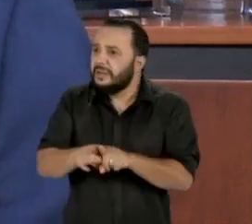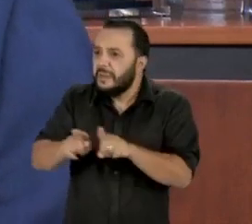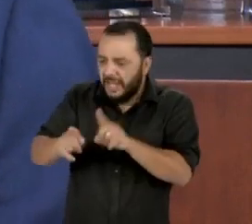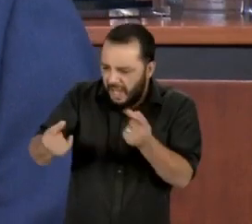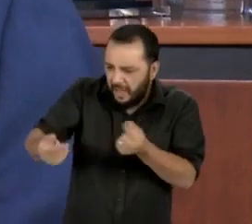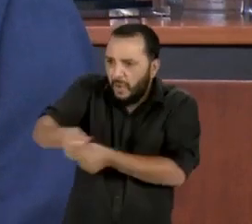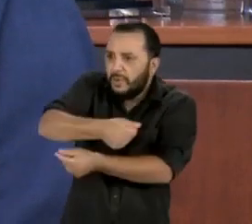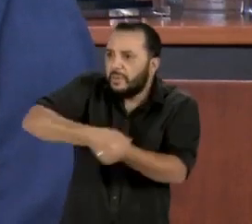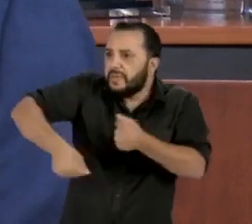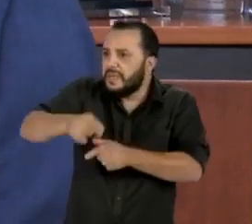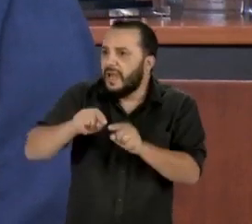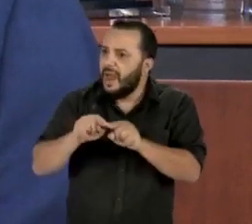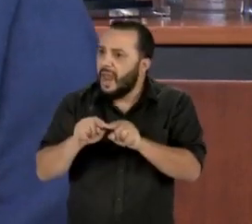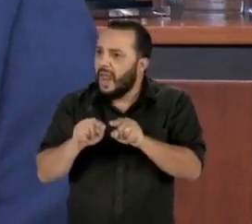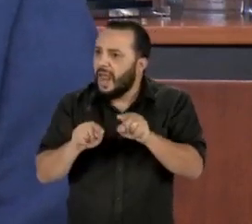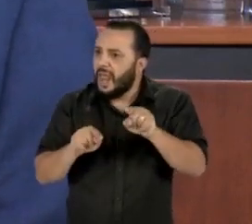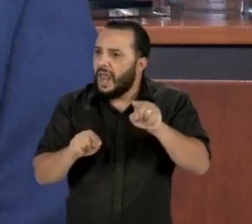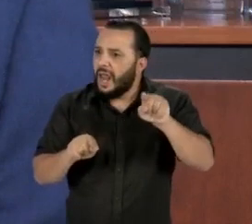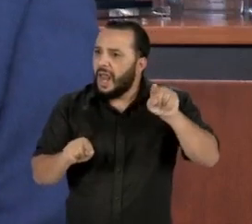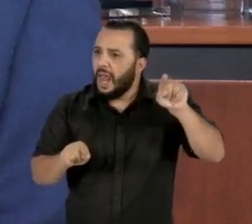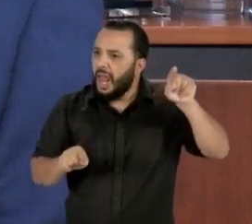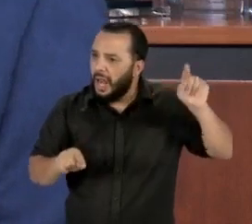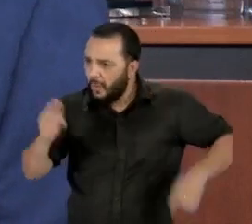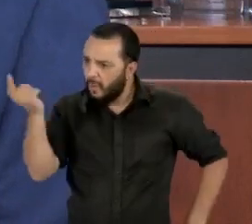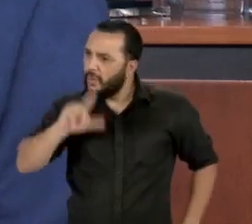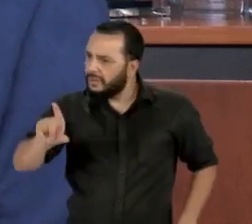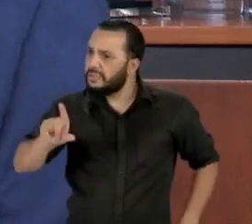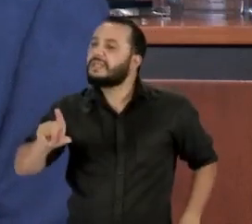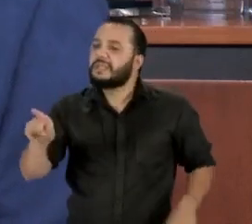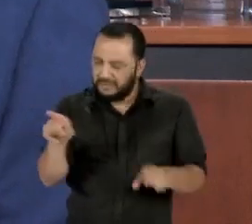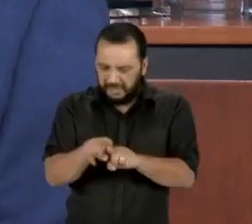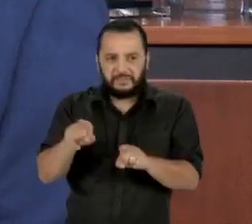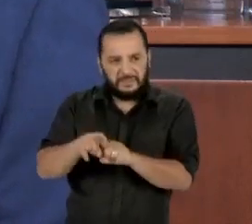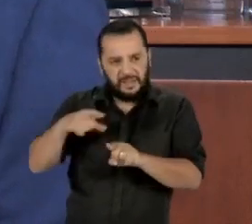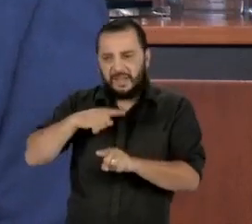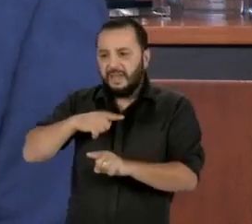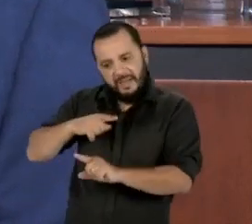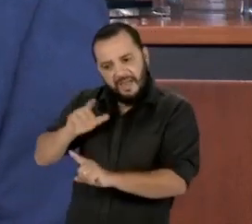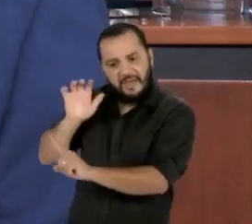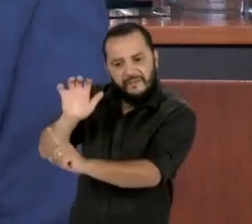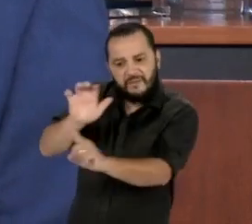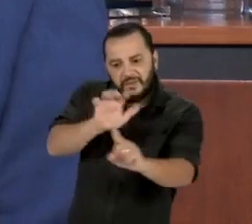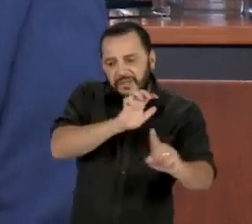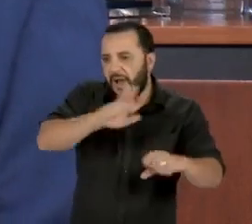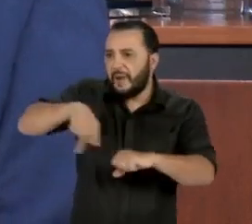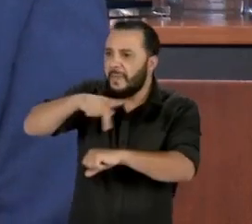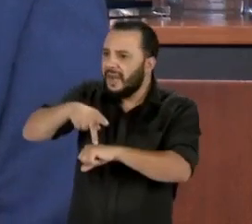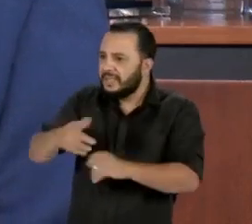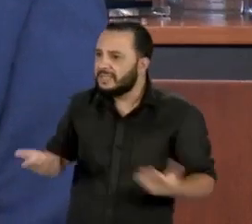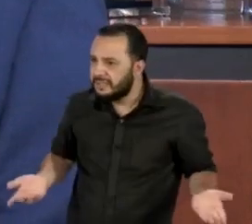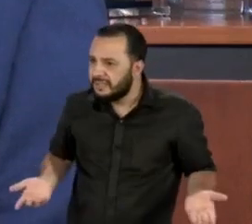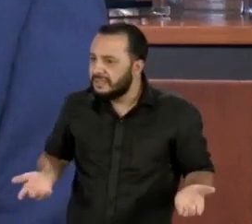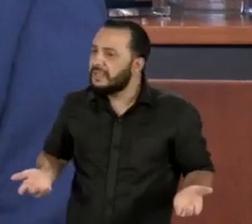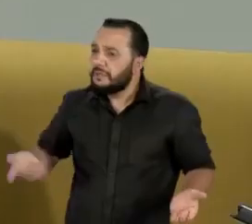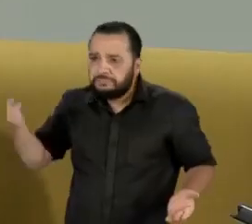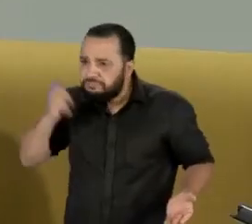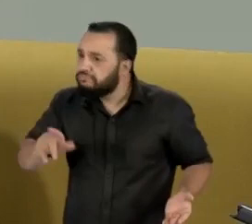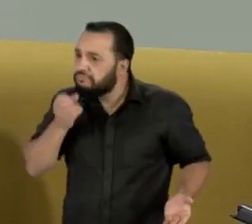social, para economicamente influenciar no sentido positivo o seu país. Então esse é o ganho.